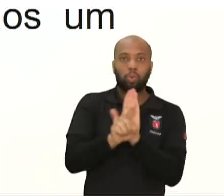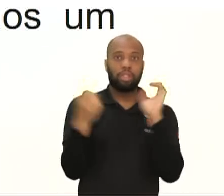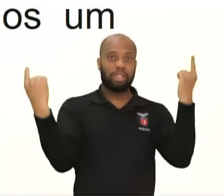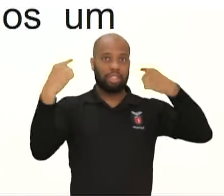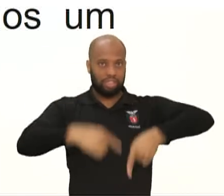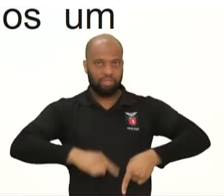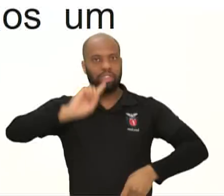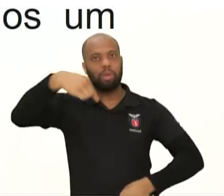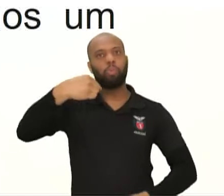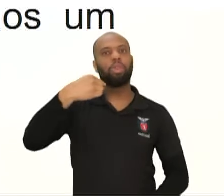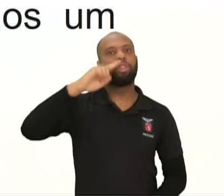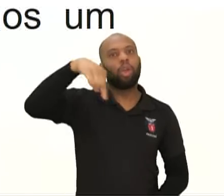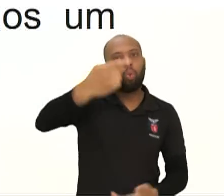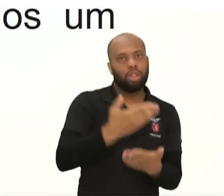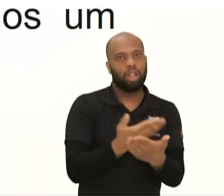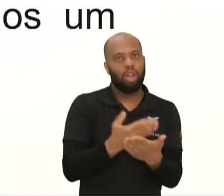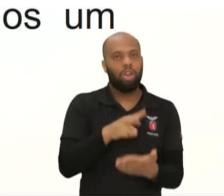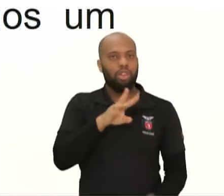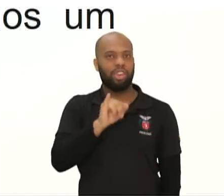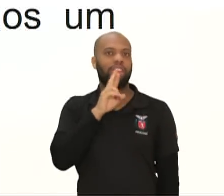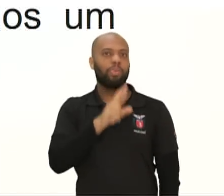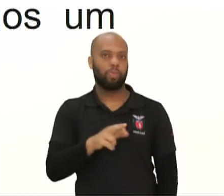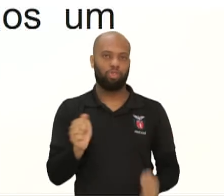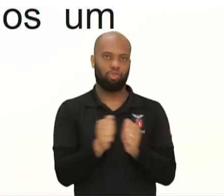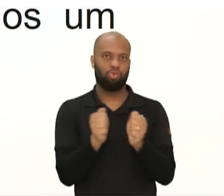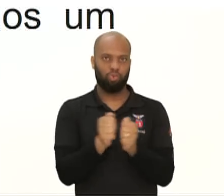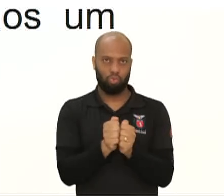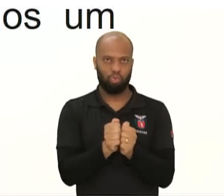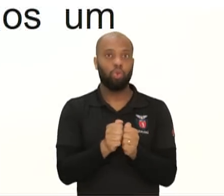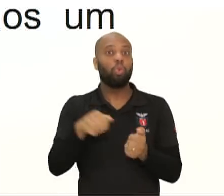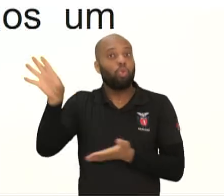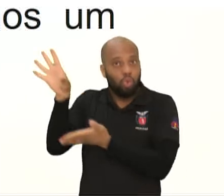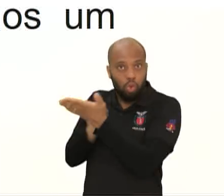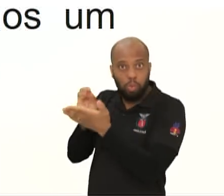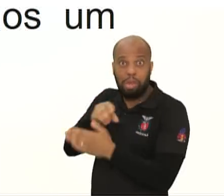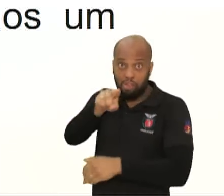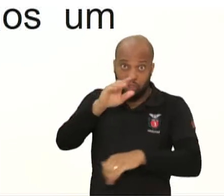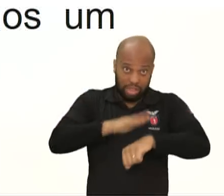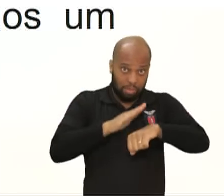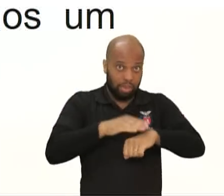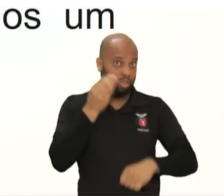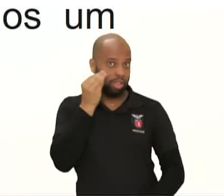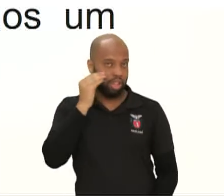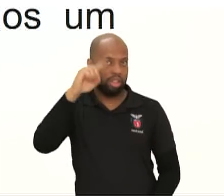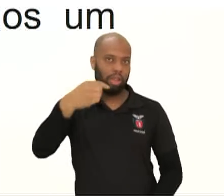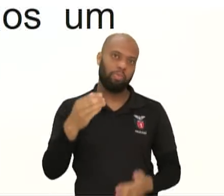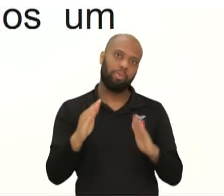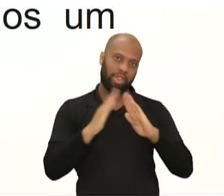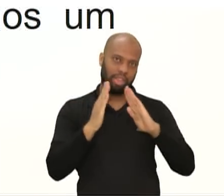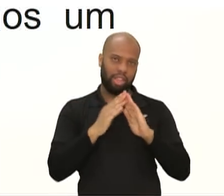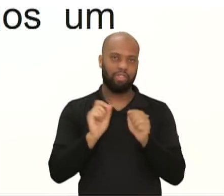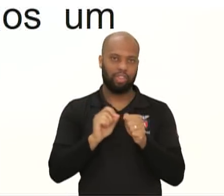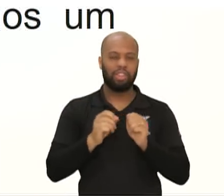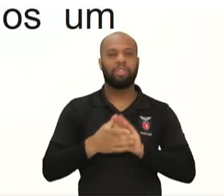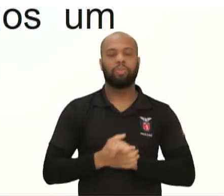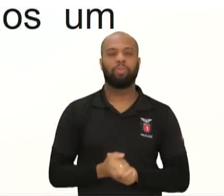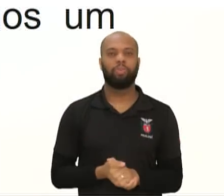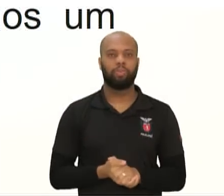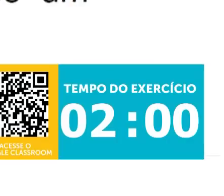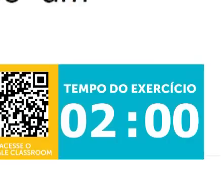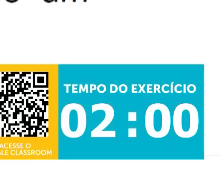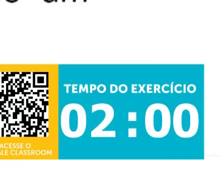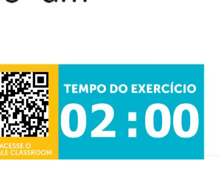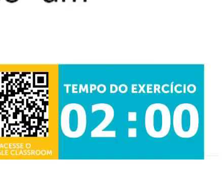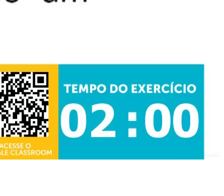tá bom? Que daí na próxima aula a gente vai estar corrigindo. Mas então copiem ele, tá bom? Tempinho.